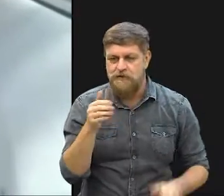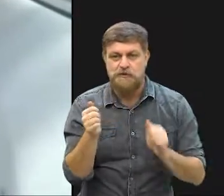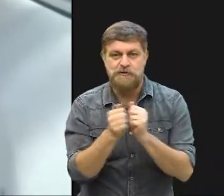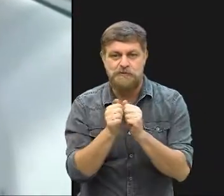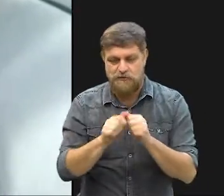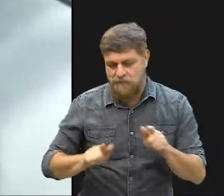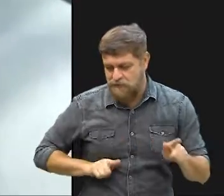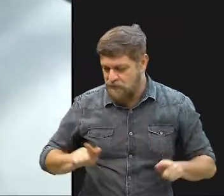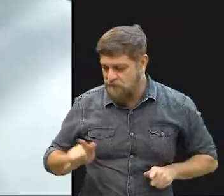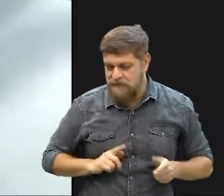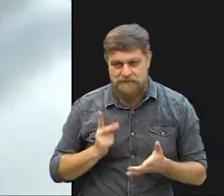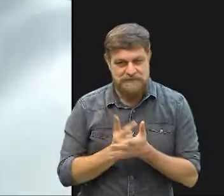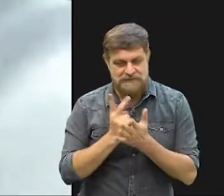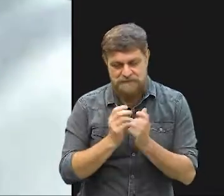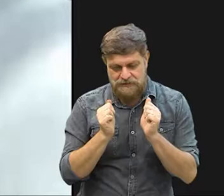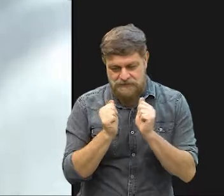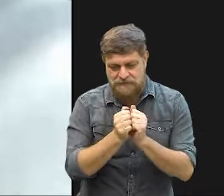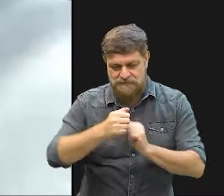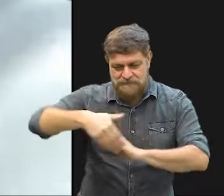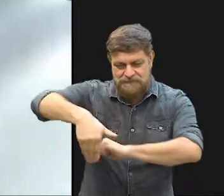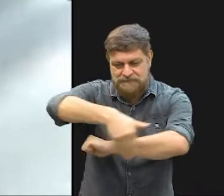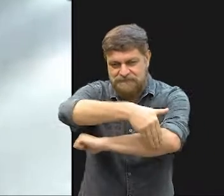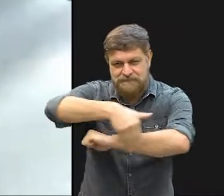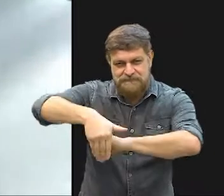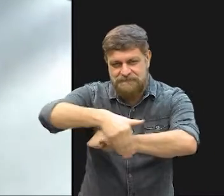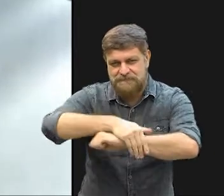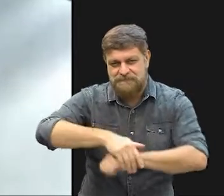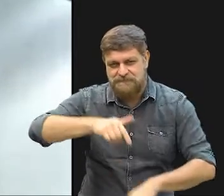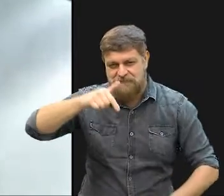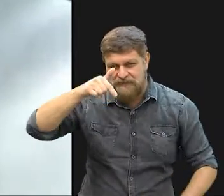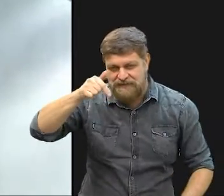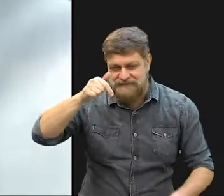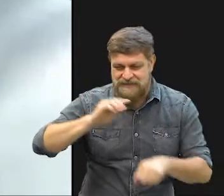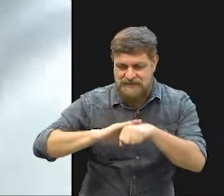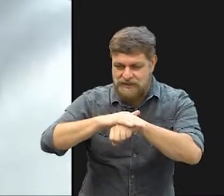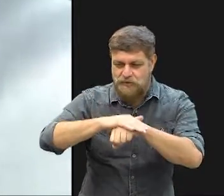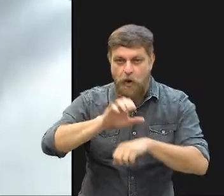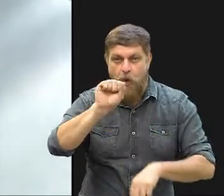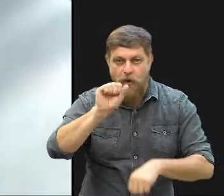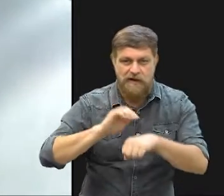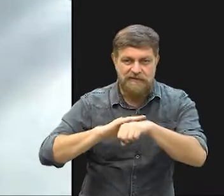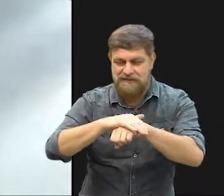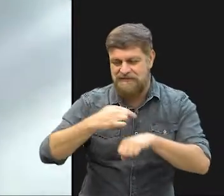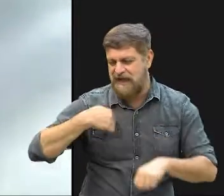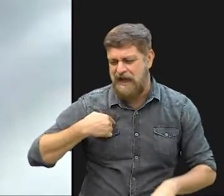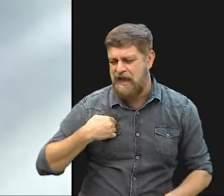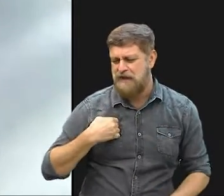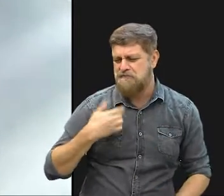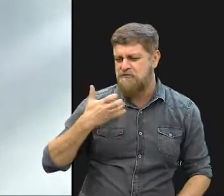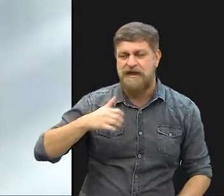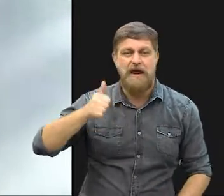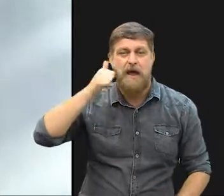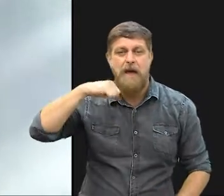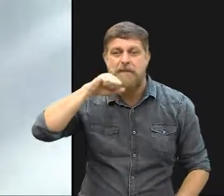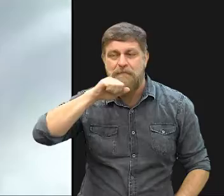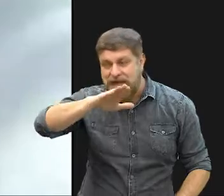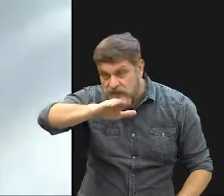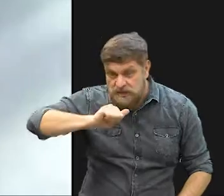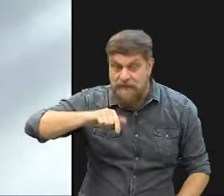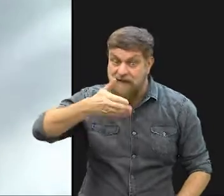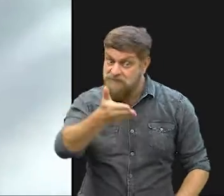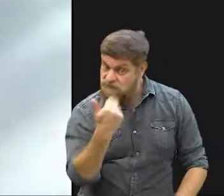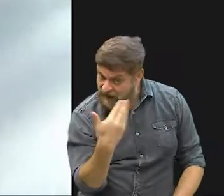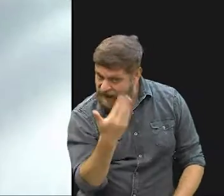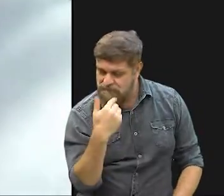meus primos, então a gente jogava na rua, então dava umas 7, 8 horas, minha mãe vinha me chamar para entrar, não queria, porque tinha que ir para o colégio no dia